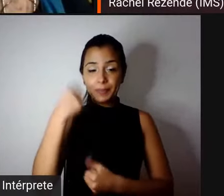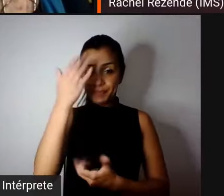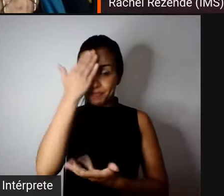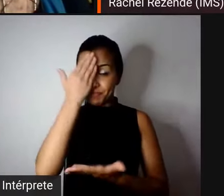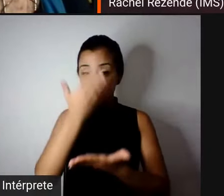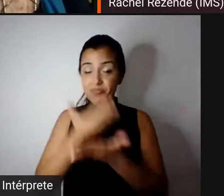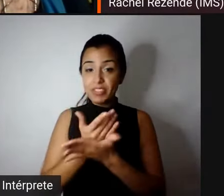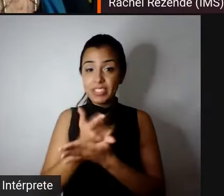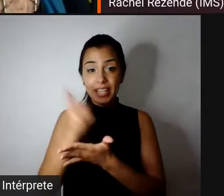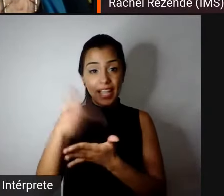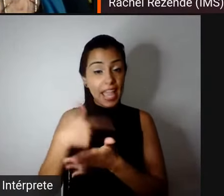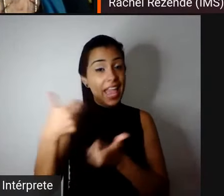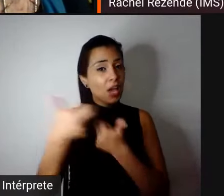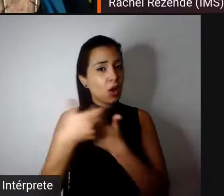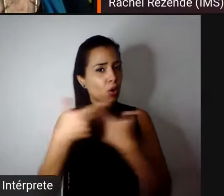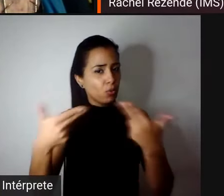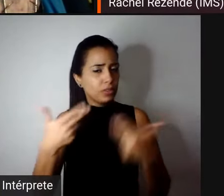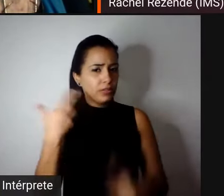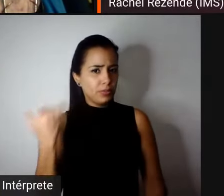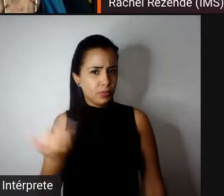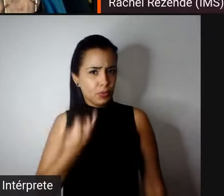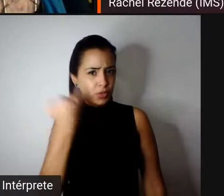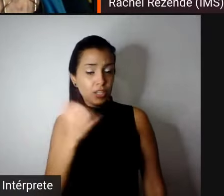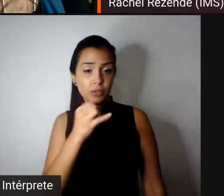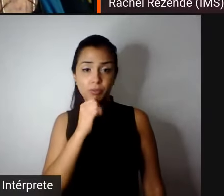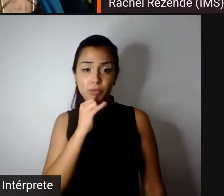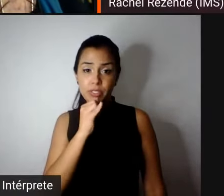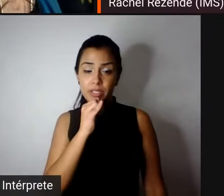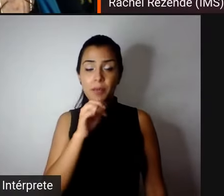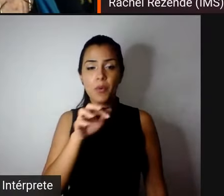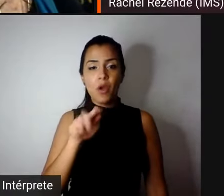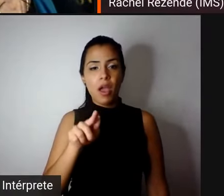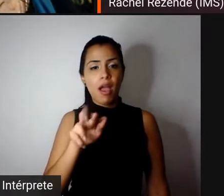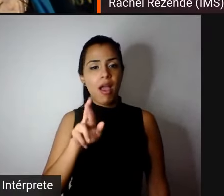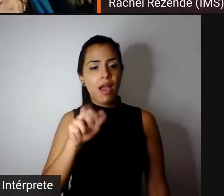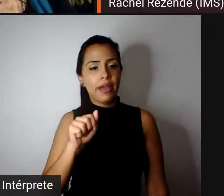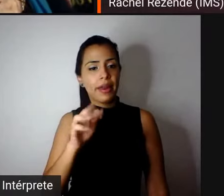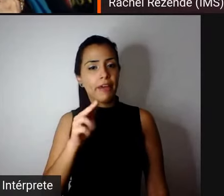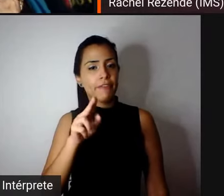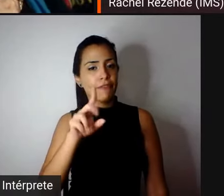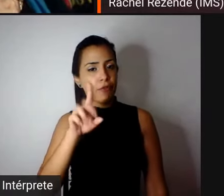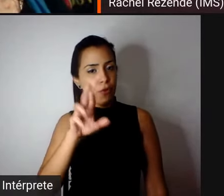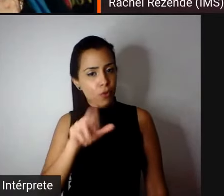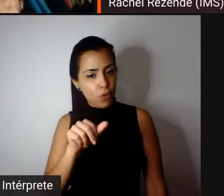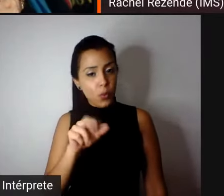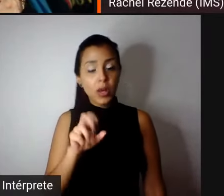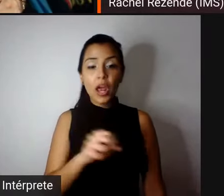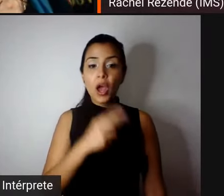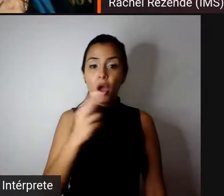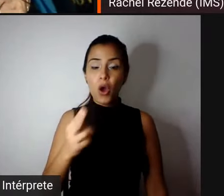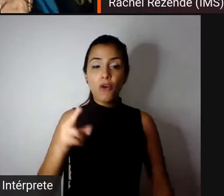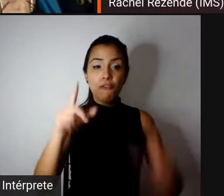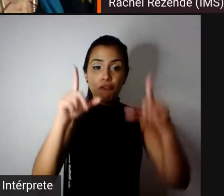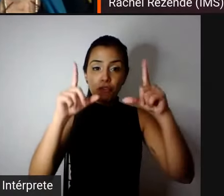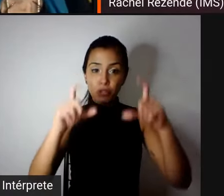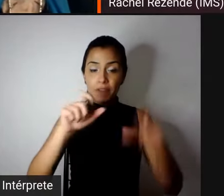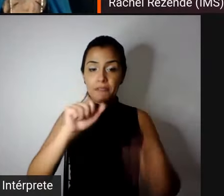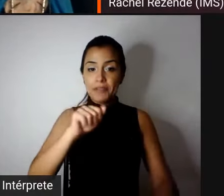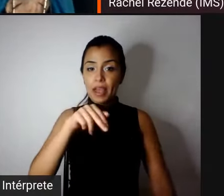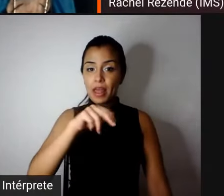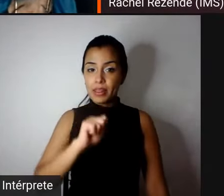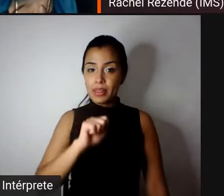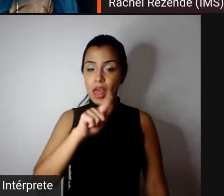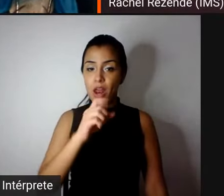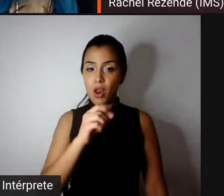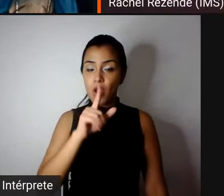são questões fundamentais. A gravura, mesmo a fotografia analógica, né? São legados desse fazer, né? Onde você